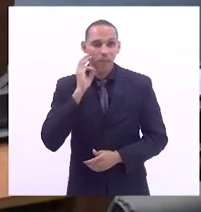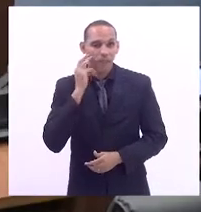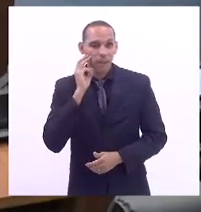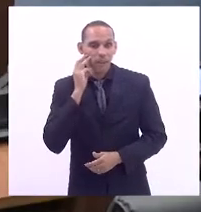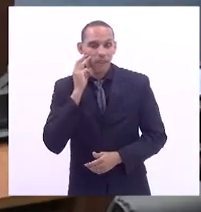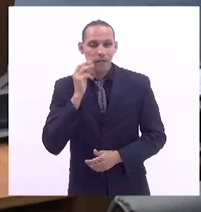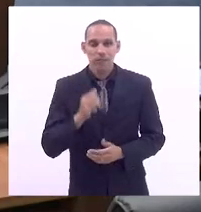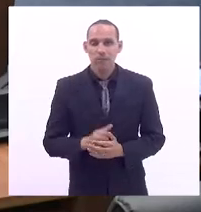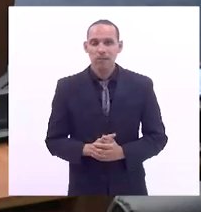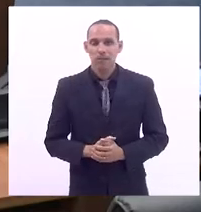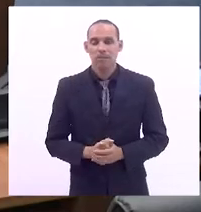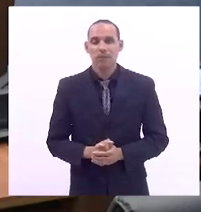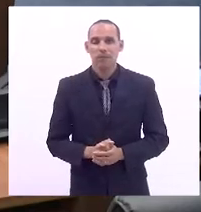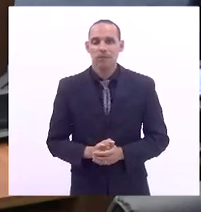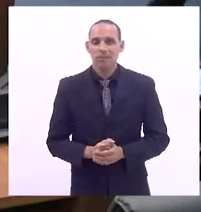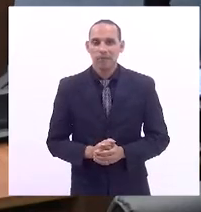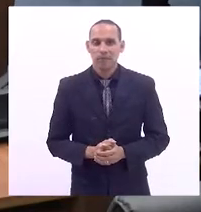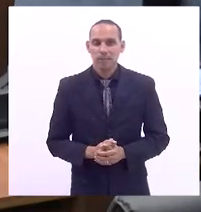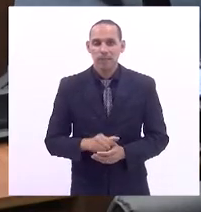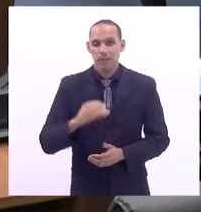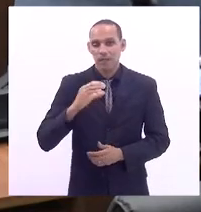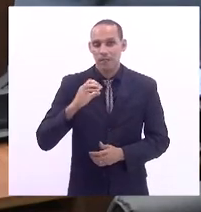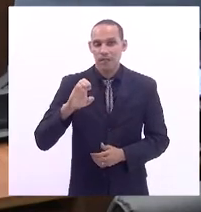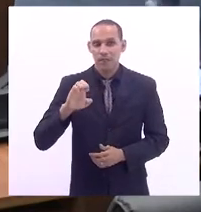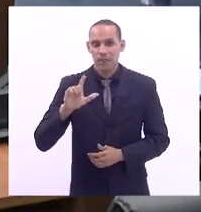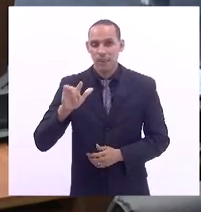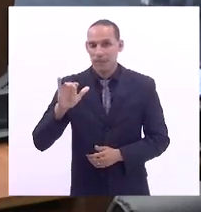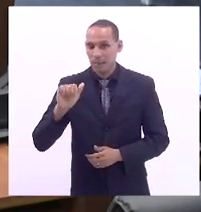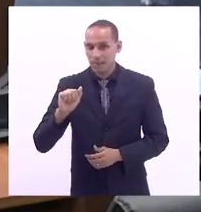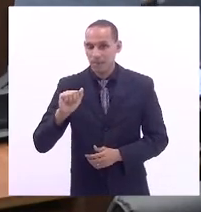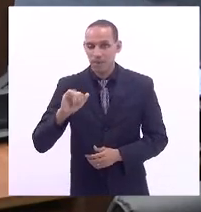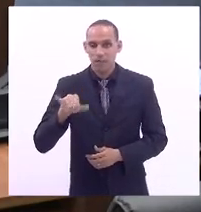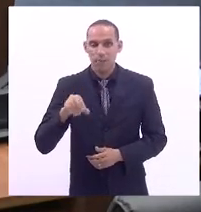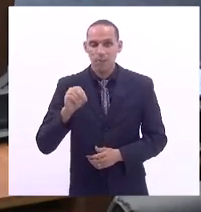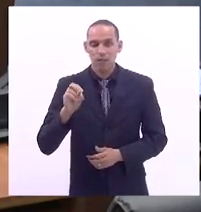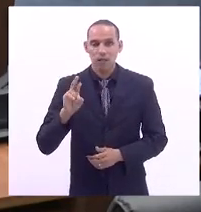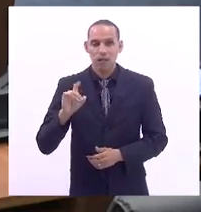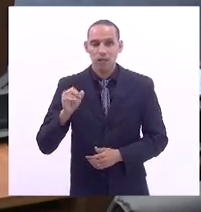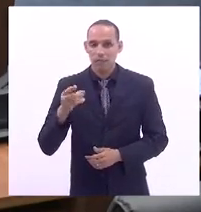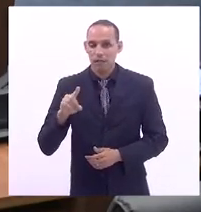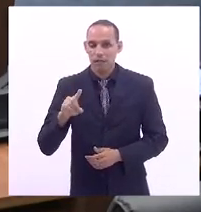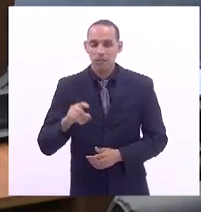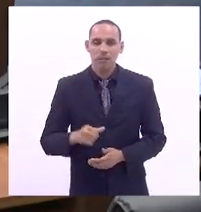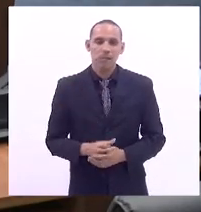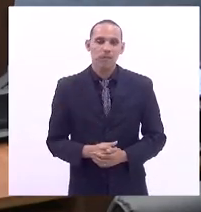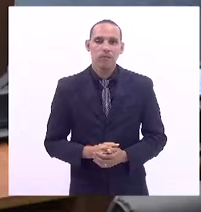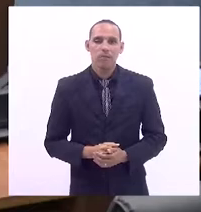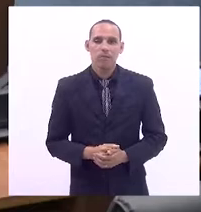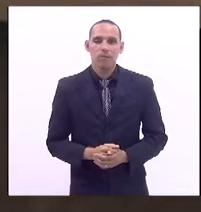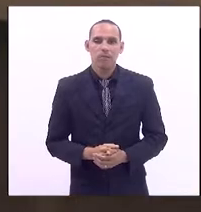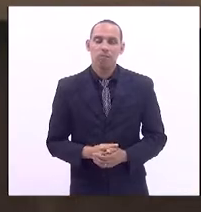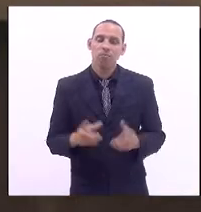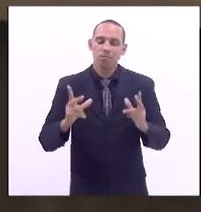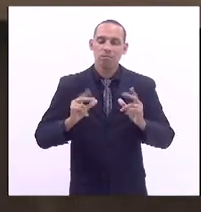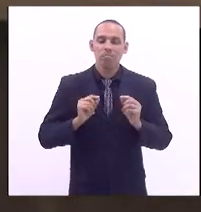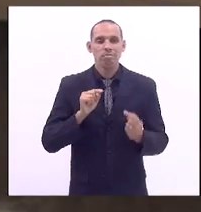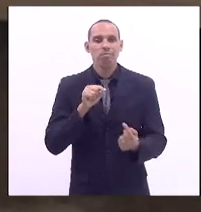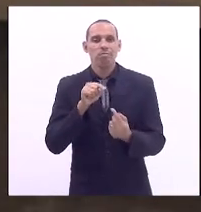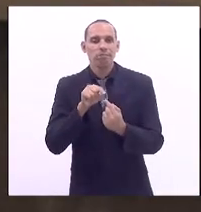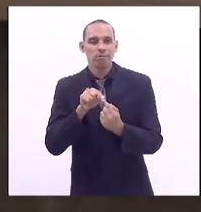waldeck o resultado da Célia Jordão AM e no mérito